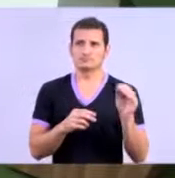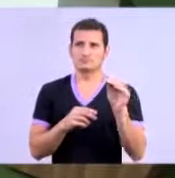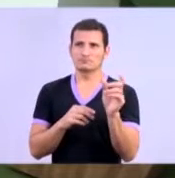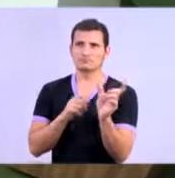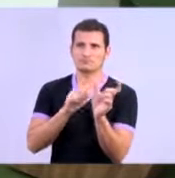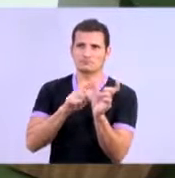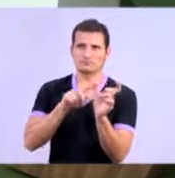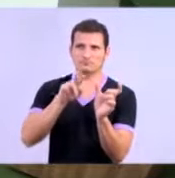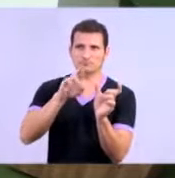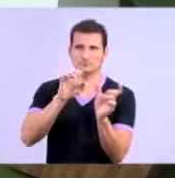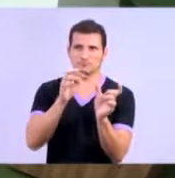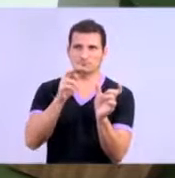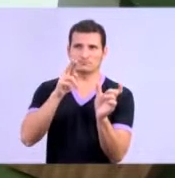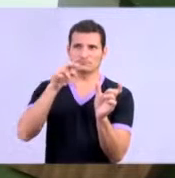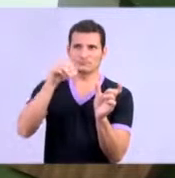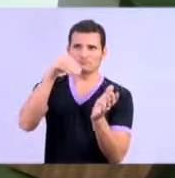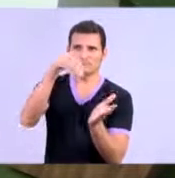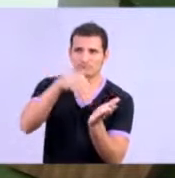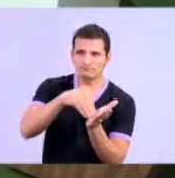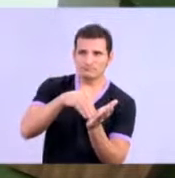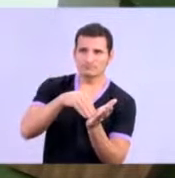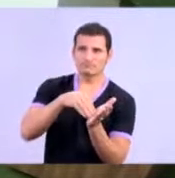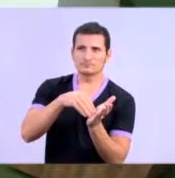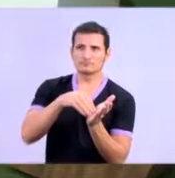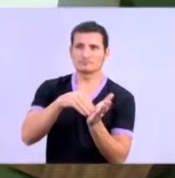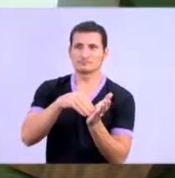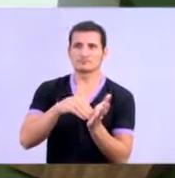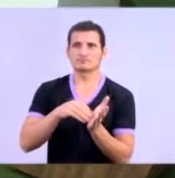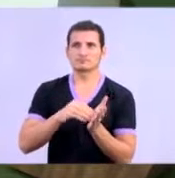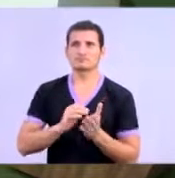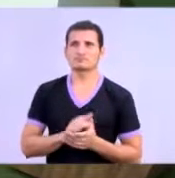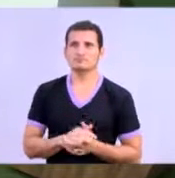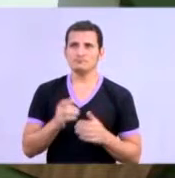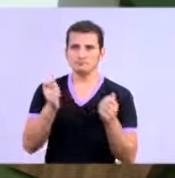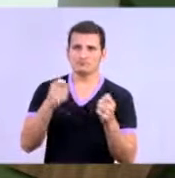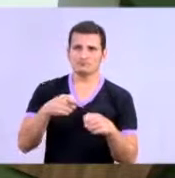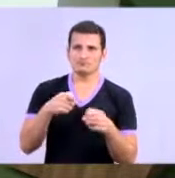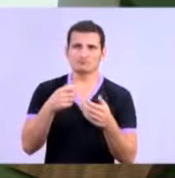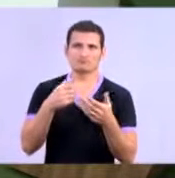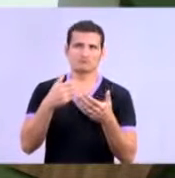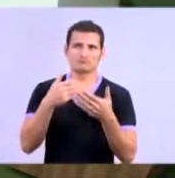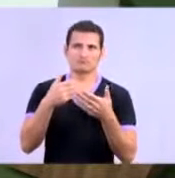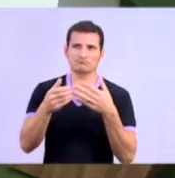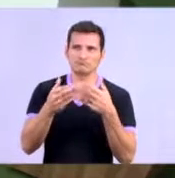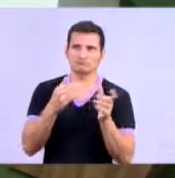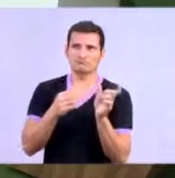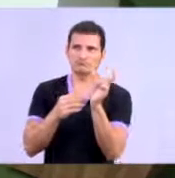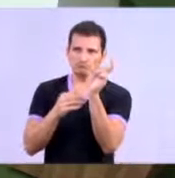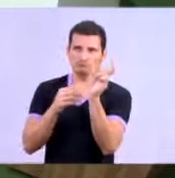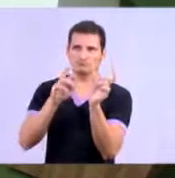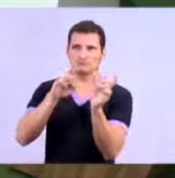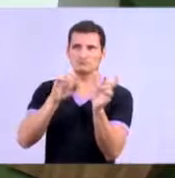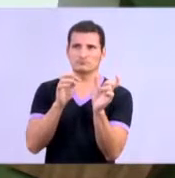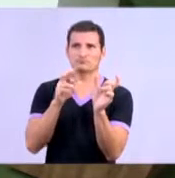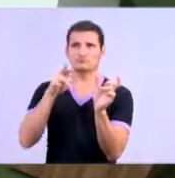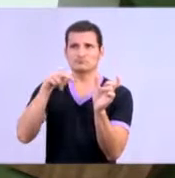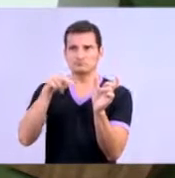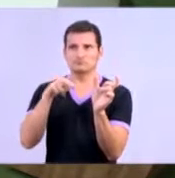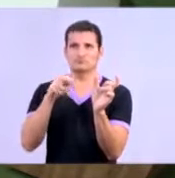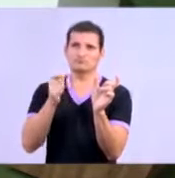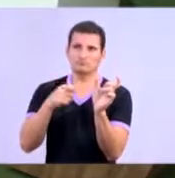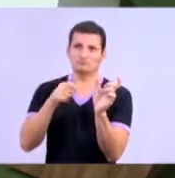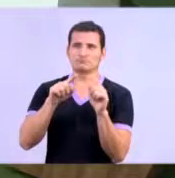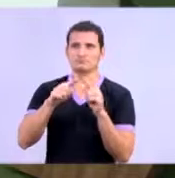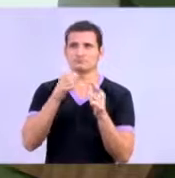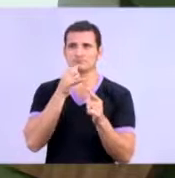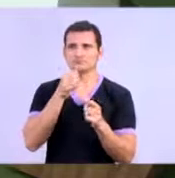código. Para não ter problema. Professor, é possível colocar o return em qualquer lugar do código? É possível, mas se você tiver um if